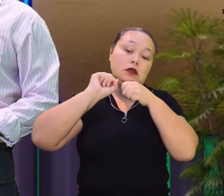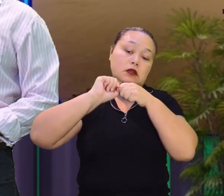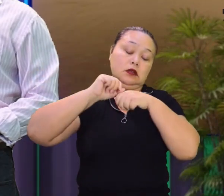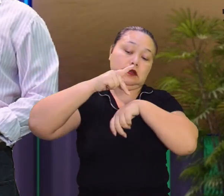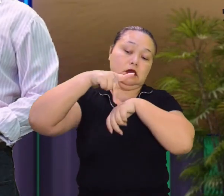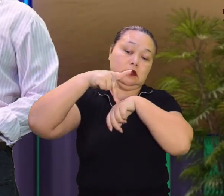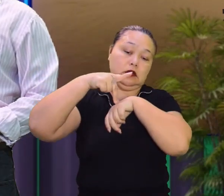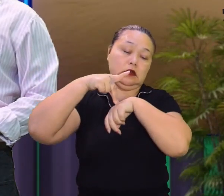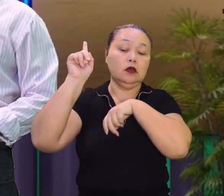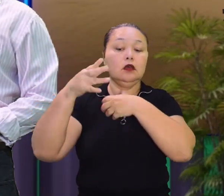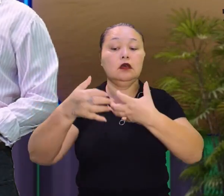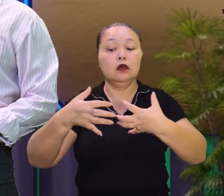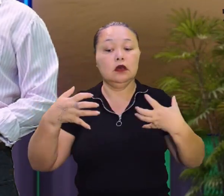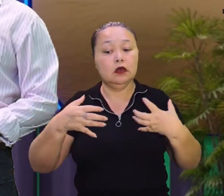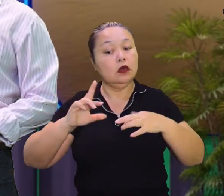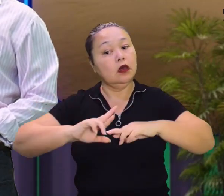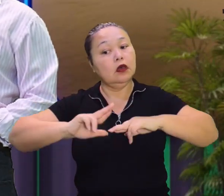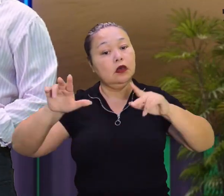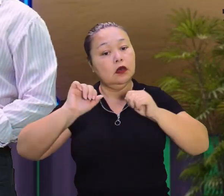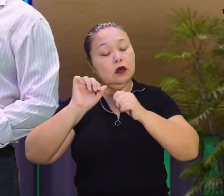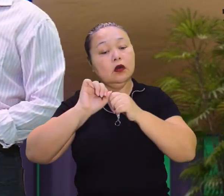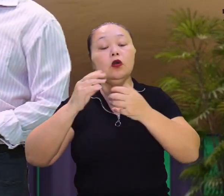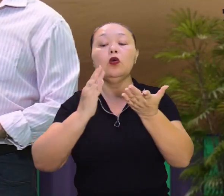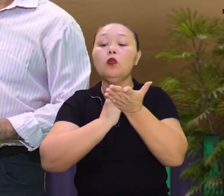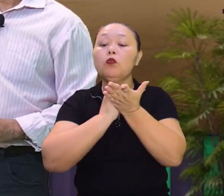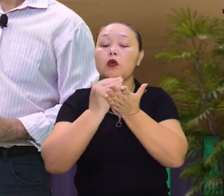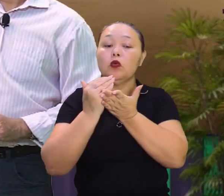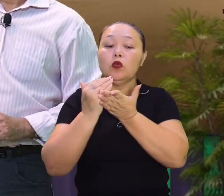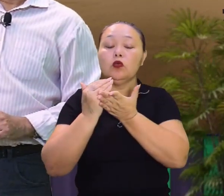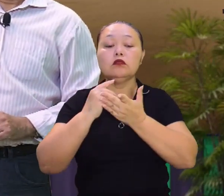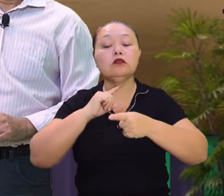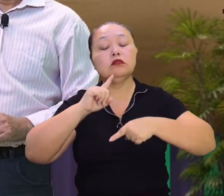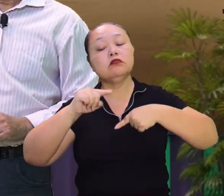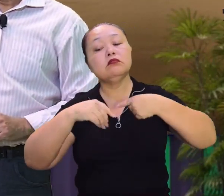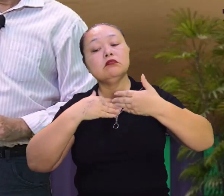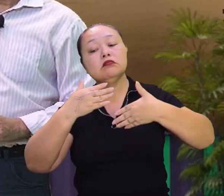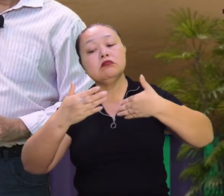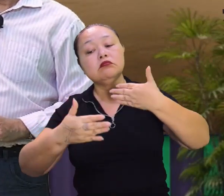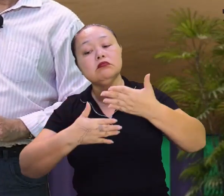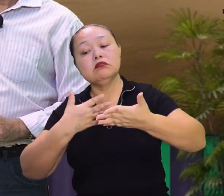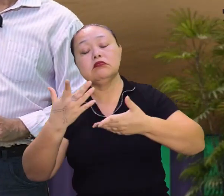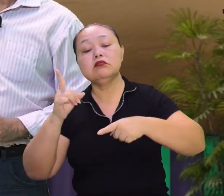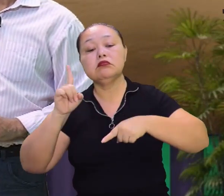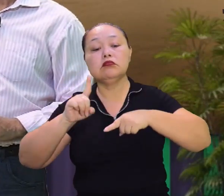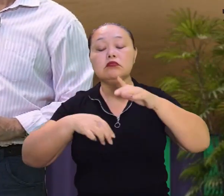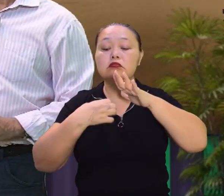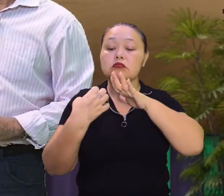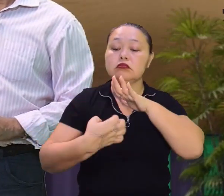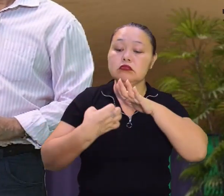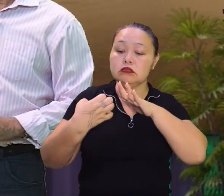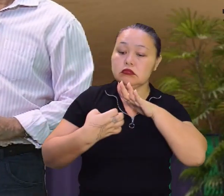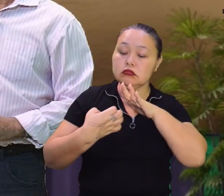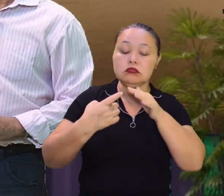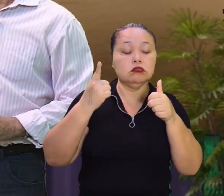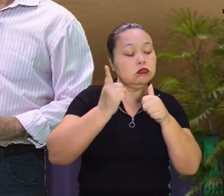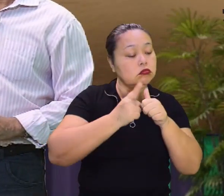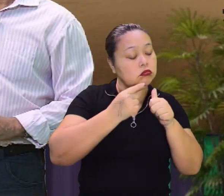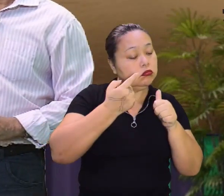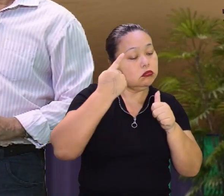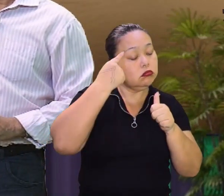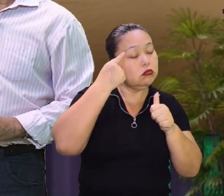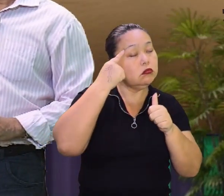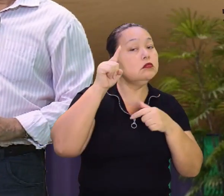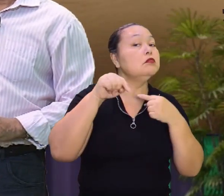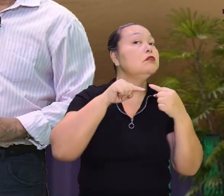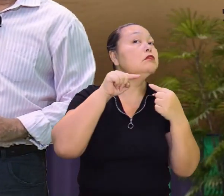Agora, dentro desses tigres asiáticos, não. Essa galera começou o processo de industrialização desde o primeiro momento, pensando